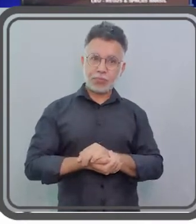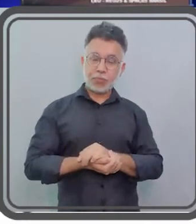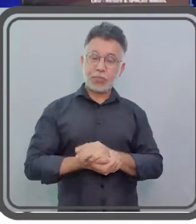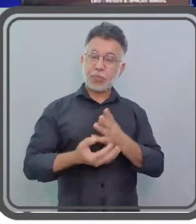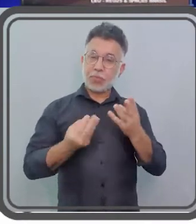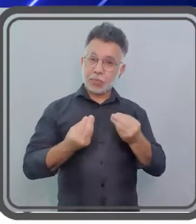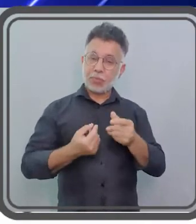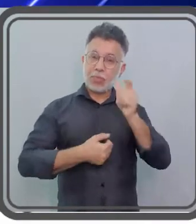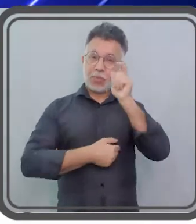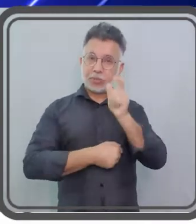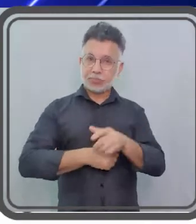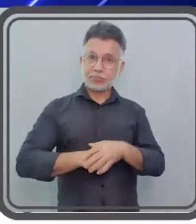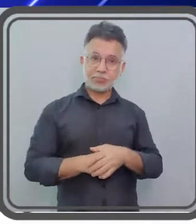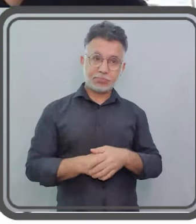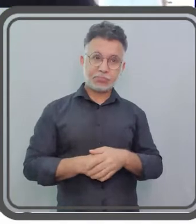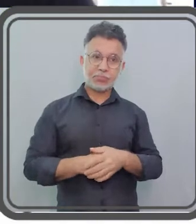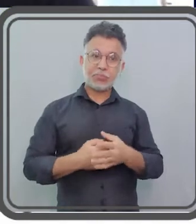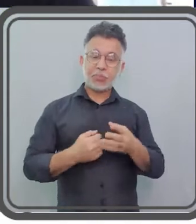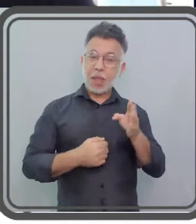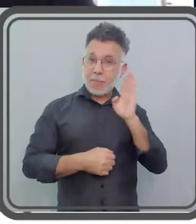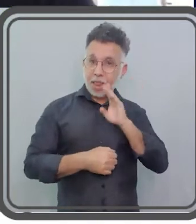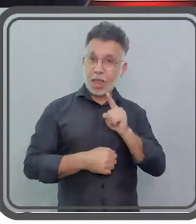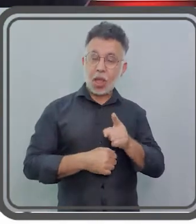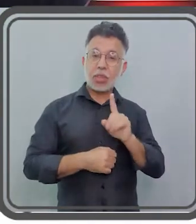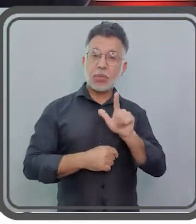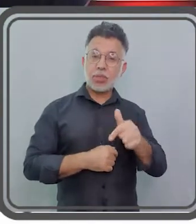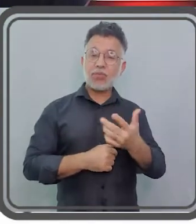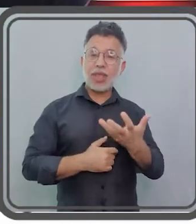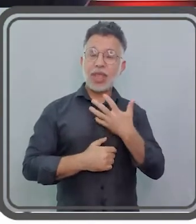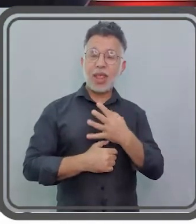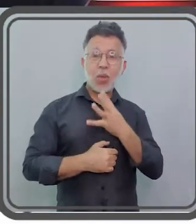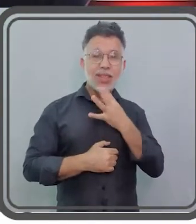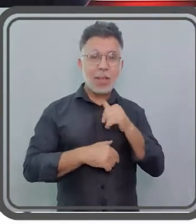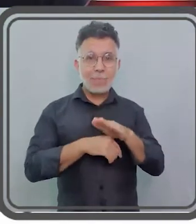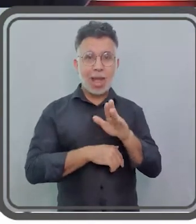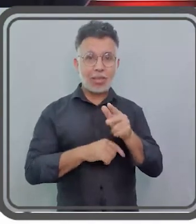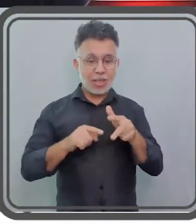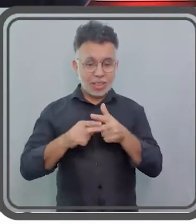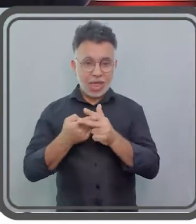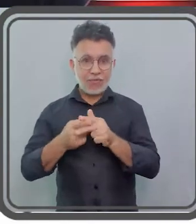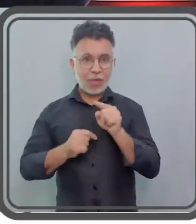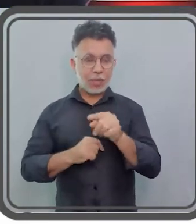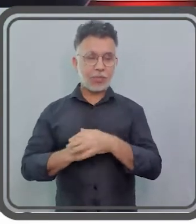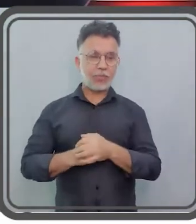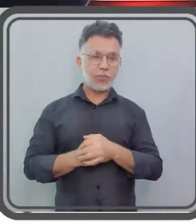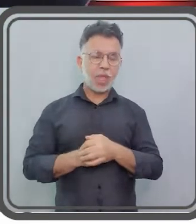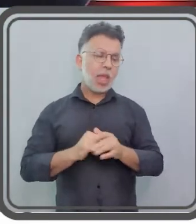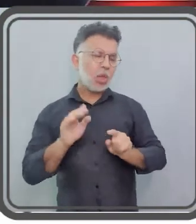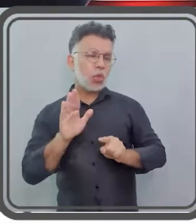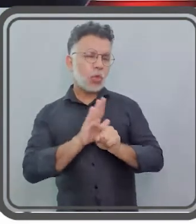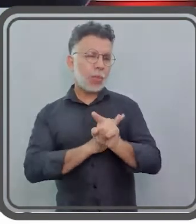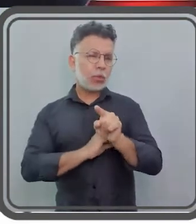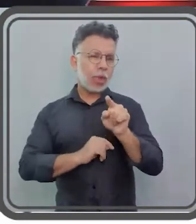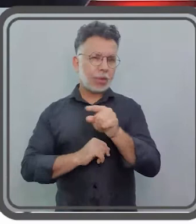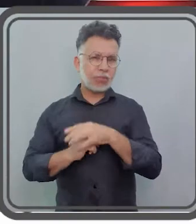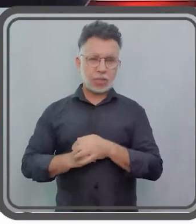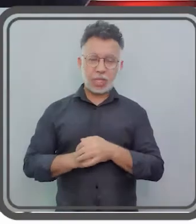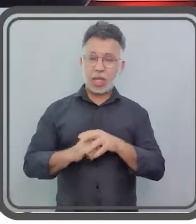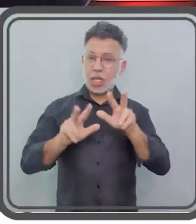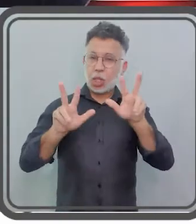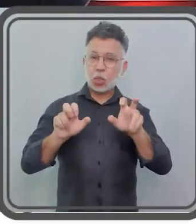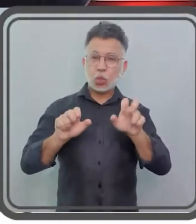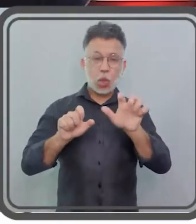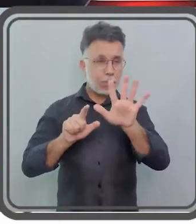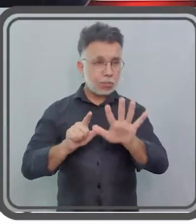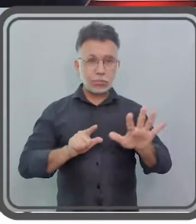Muito interessante, pô, bem legal. Depois a gente vai querer conhecer um pouquinho mais da ferramenta aqui. Deixa eu te perguntar um pouquinho sobre o